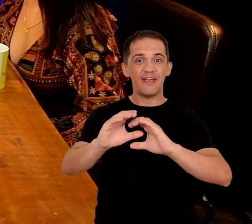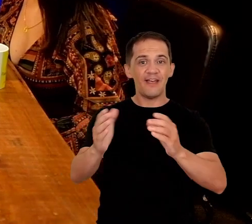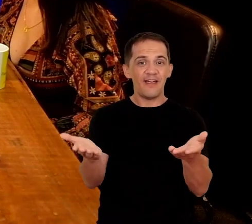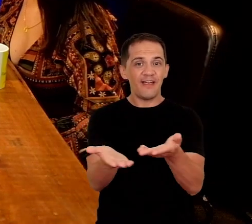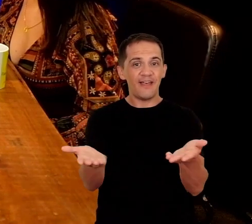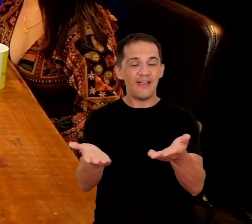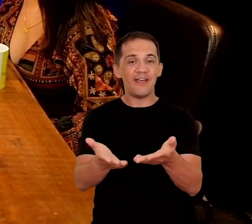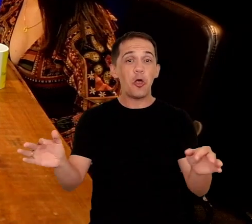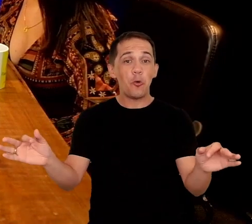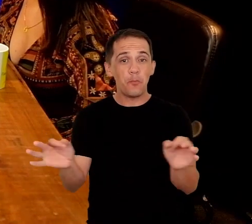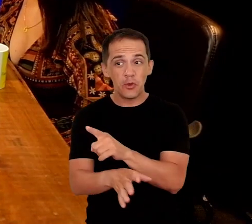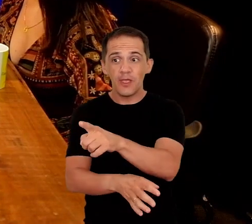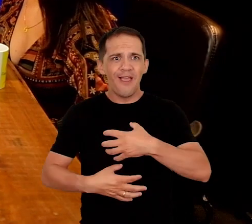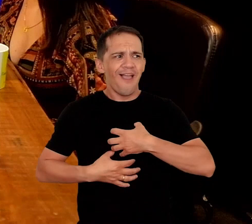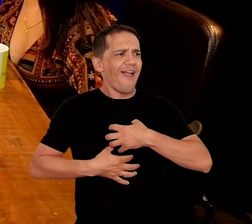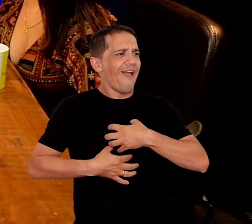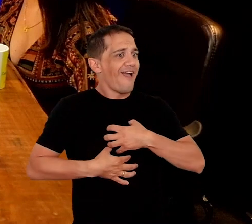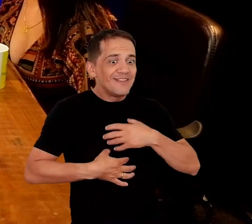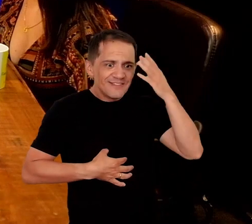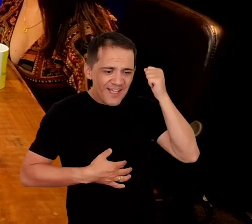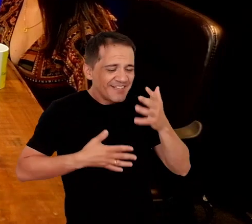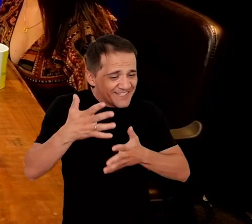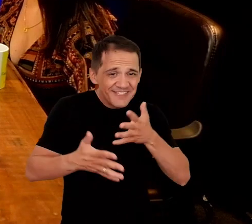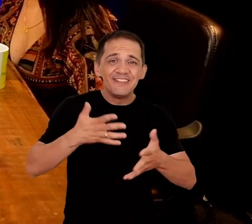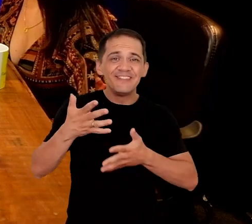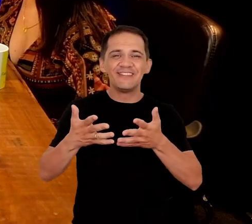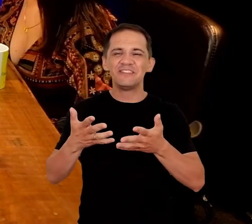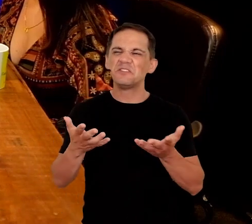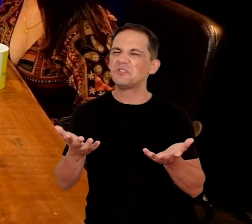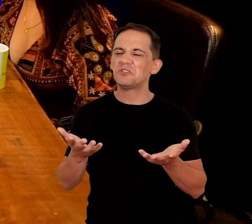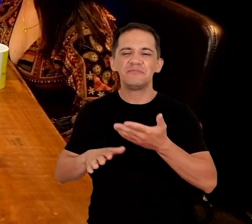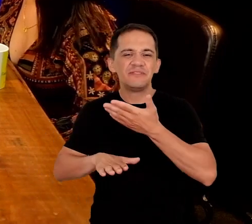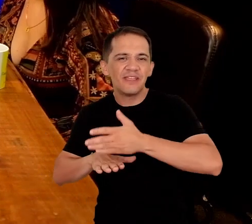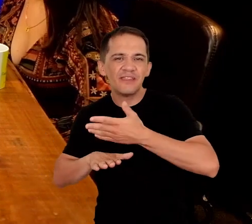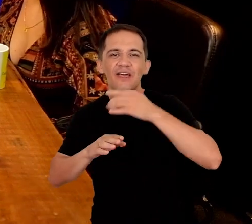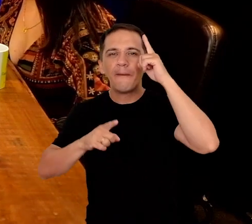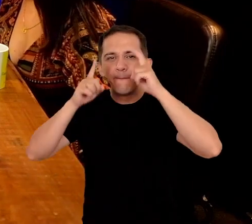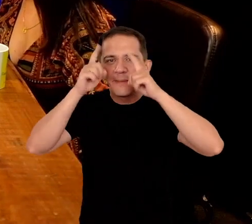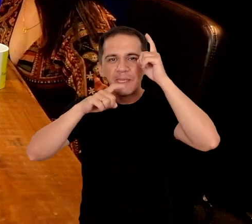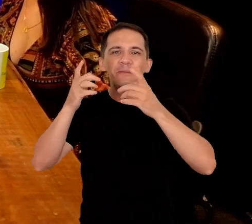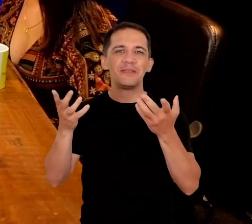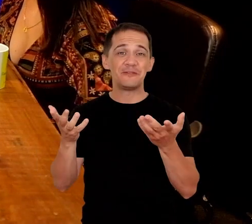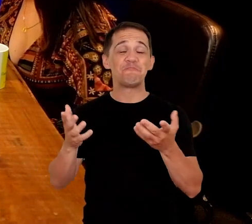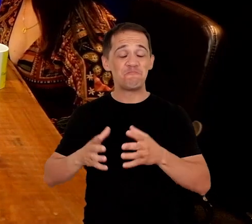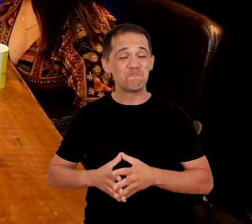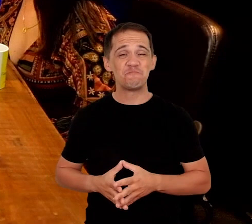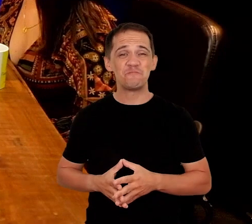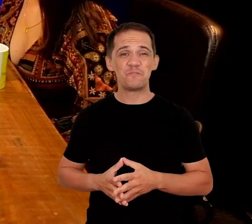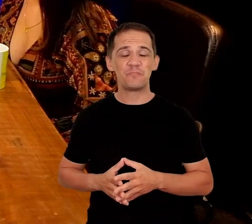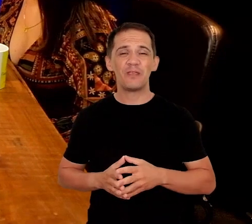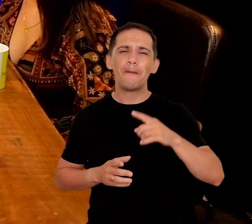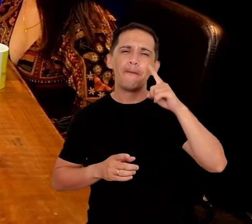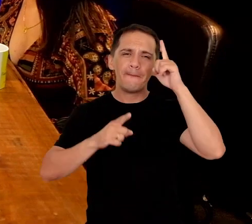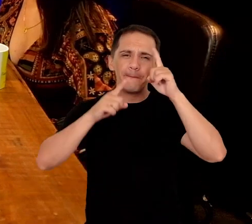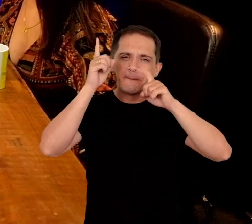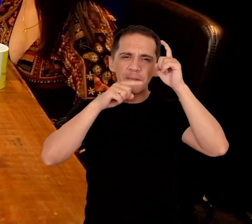assim. Eu, muito bem. Aí eles, a gente sabe Libras, a gente sabe. Ou mímicas, algumas coisas. E eles